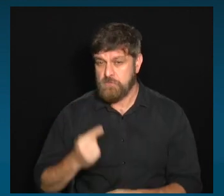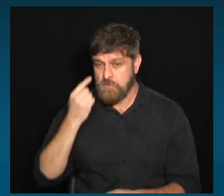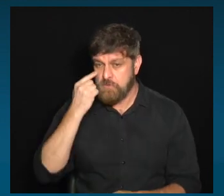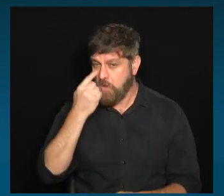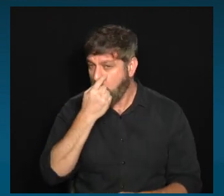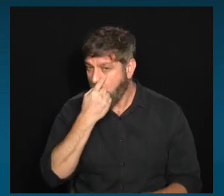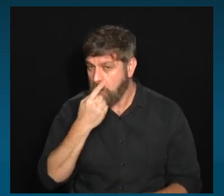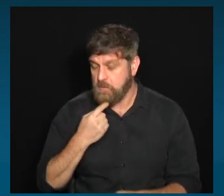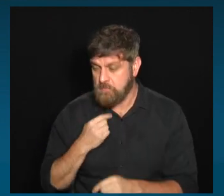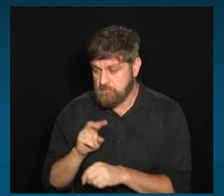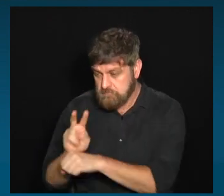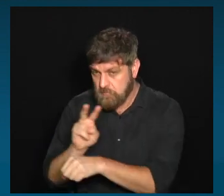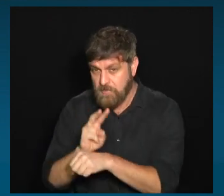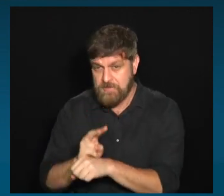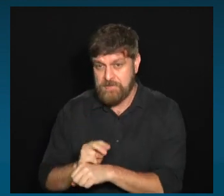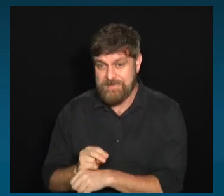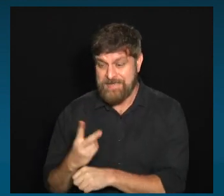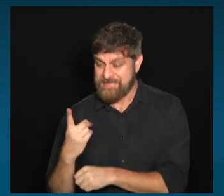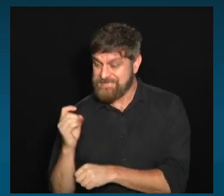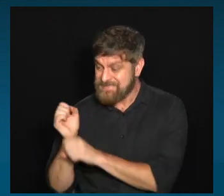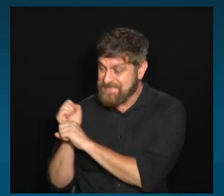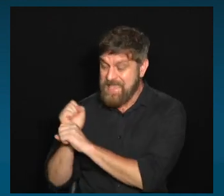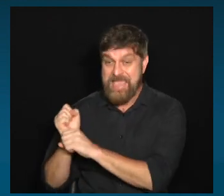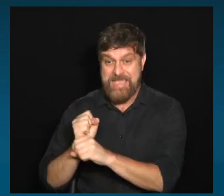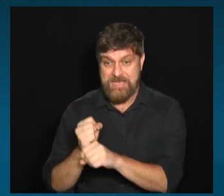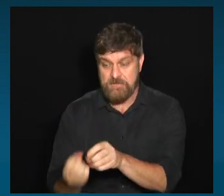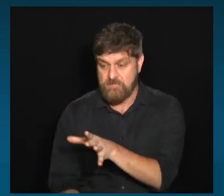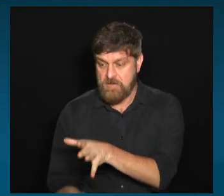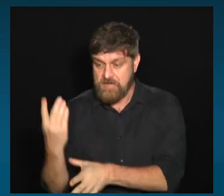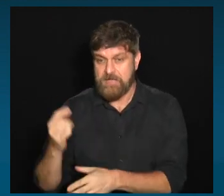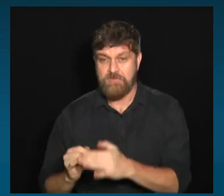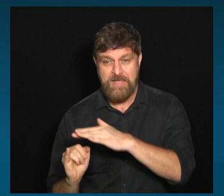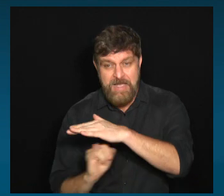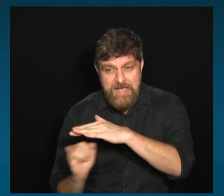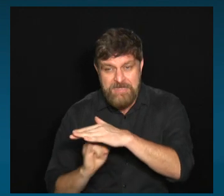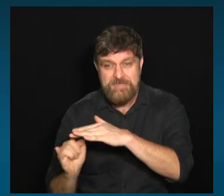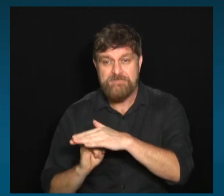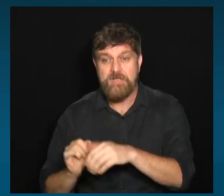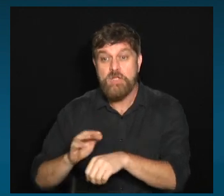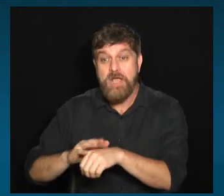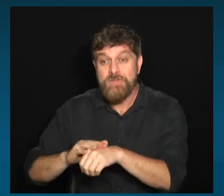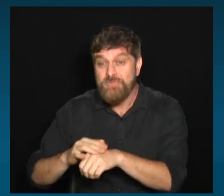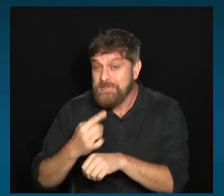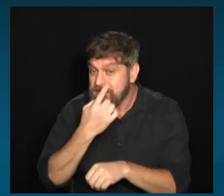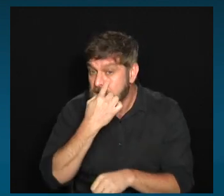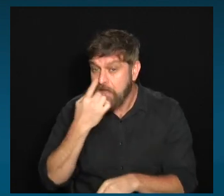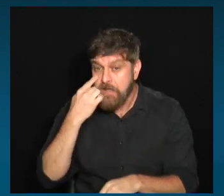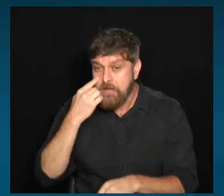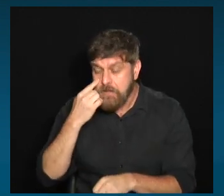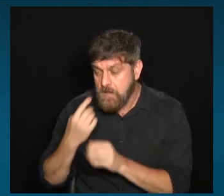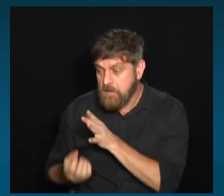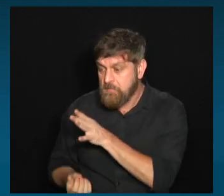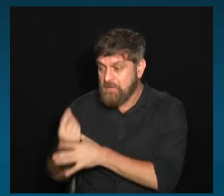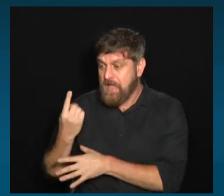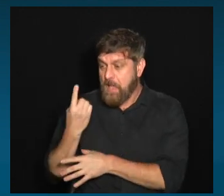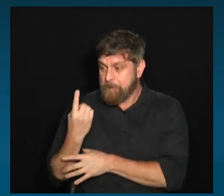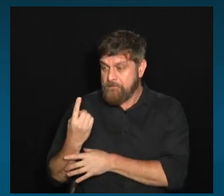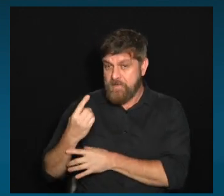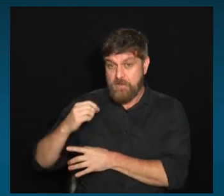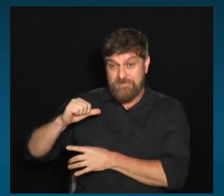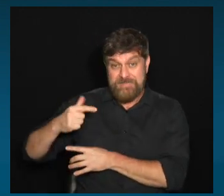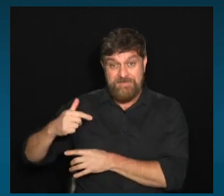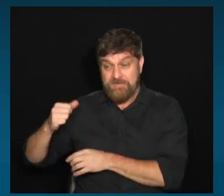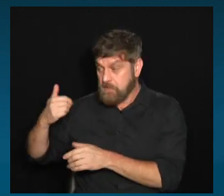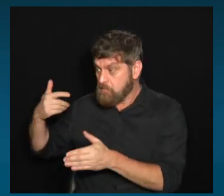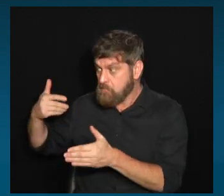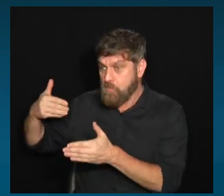de sua fundação. O Instituto é especializado em doença dos olhos e atua desde 1920 em